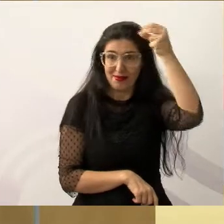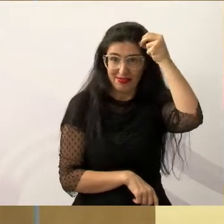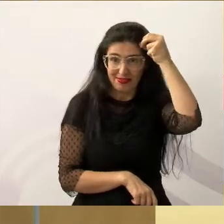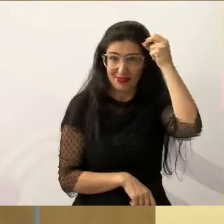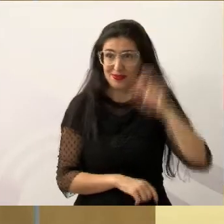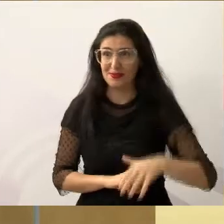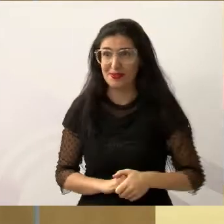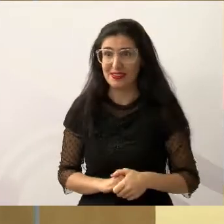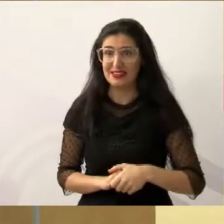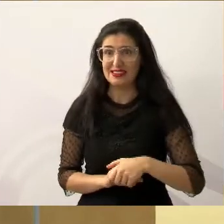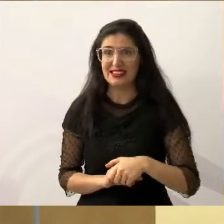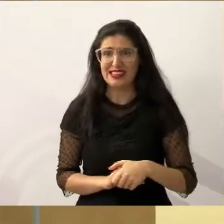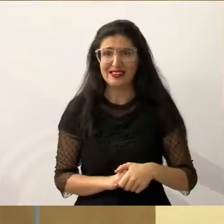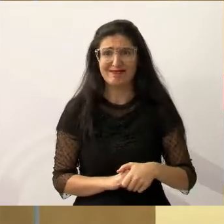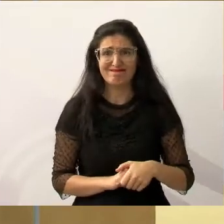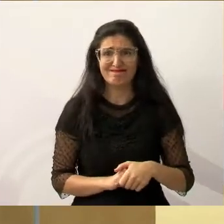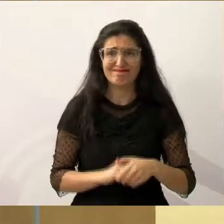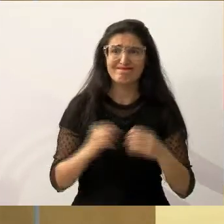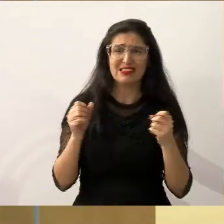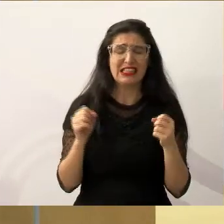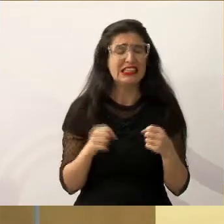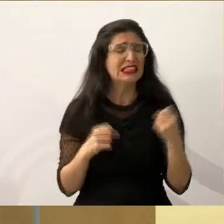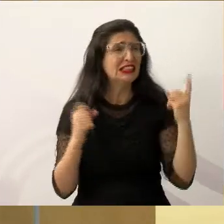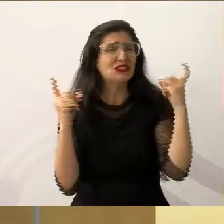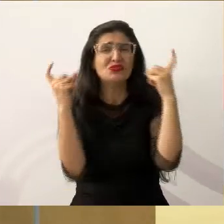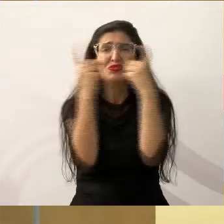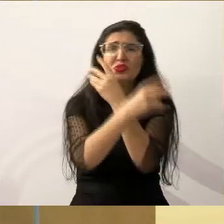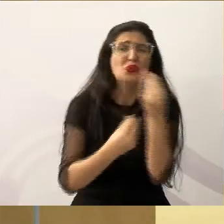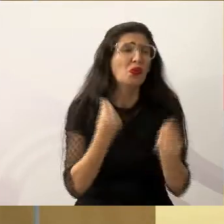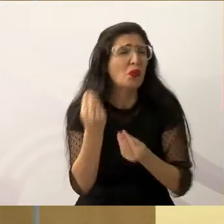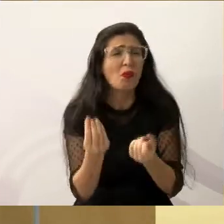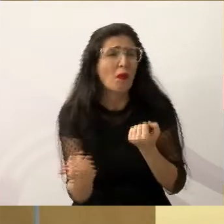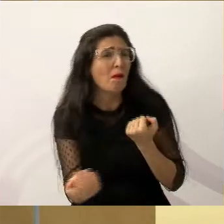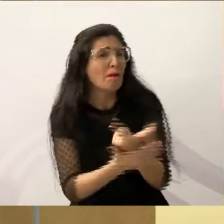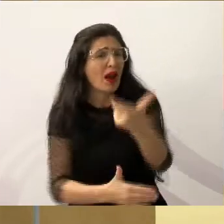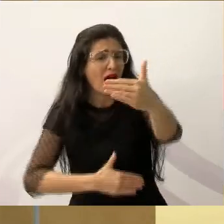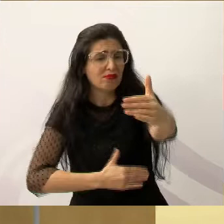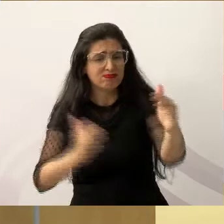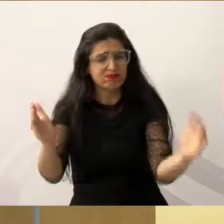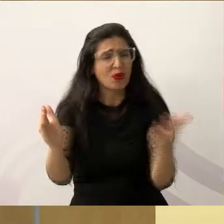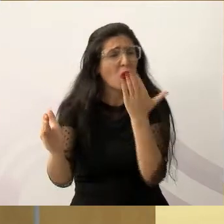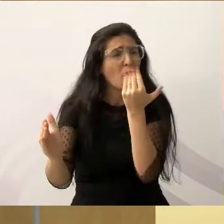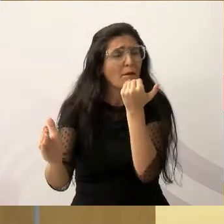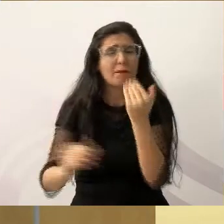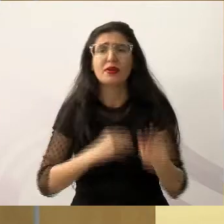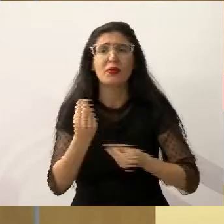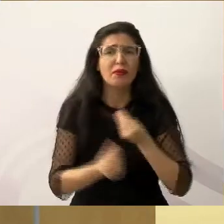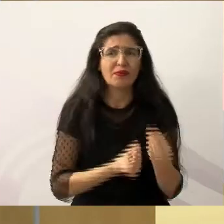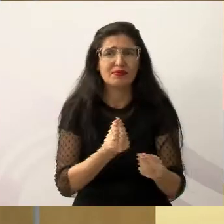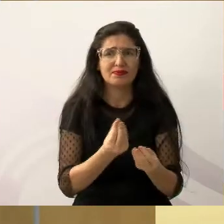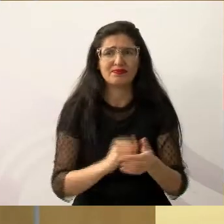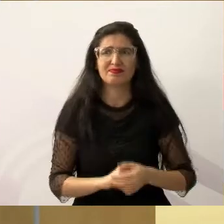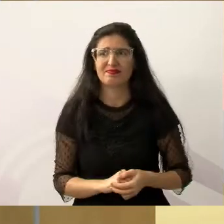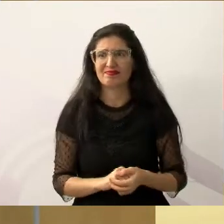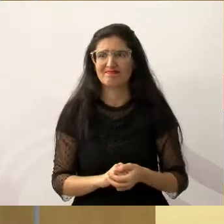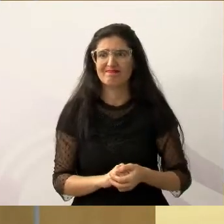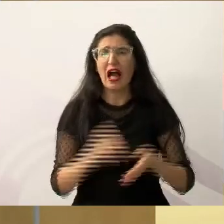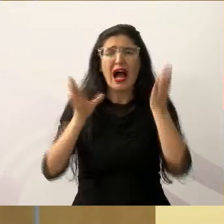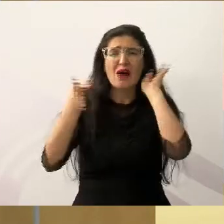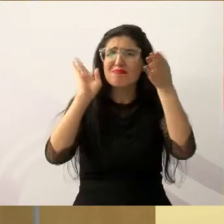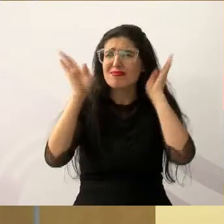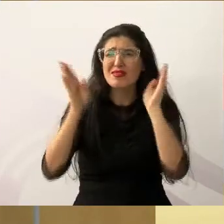encontrando muita dificuldade para conseguir comprar essas cestas básicas. Os fornecedores não estão conseguindo